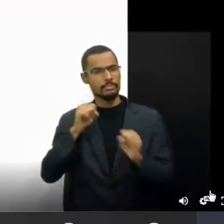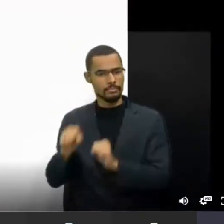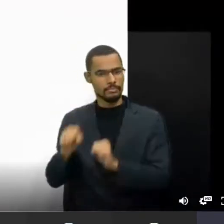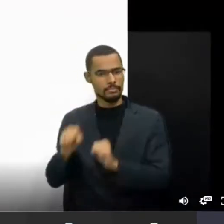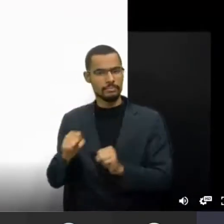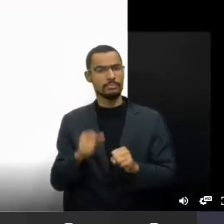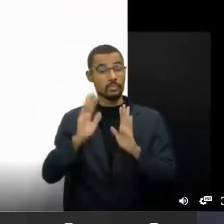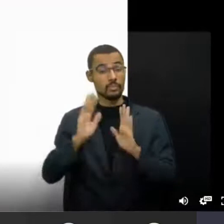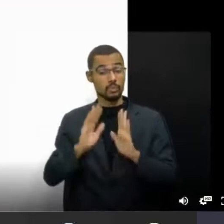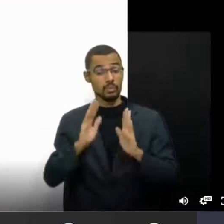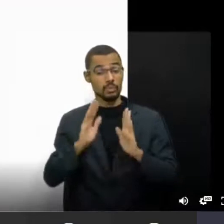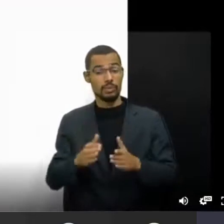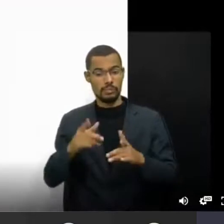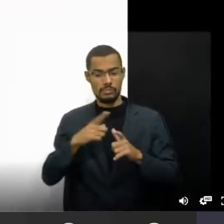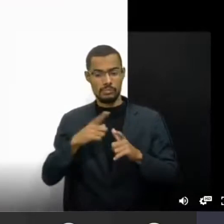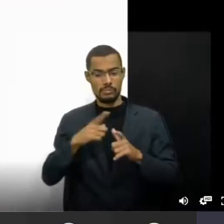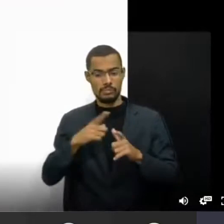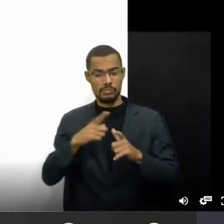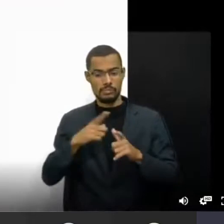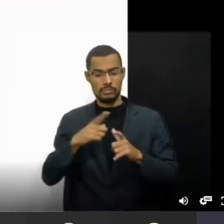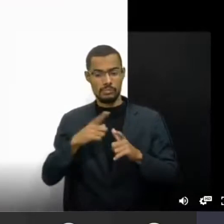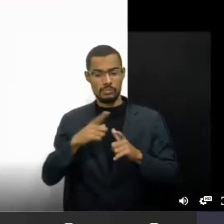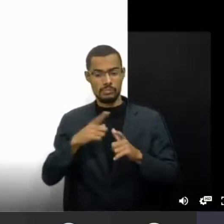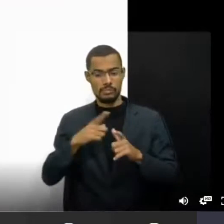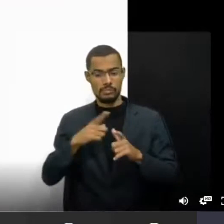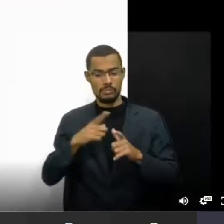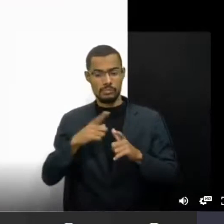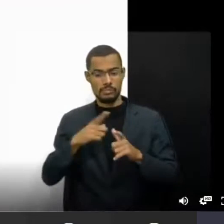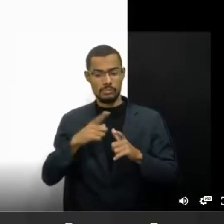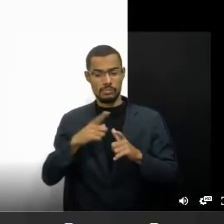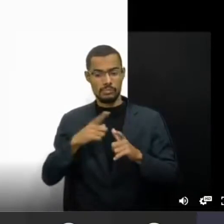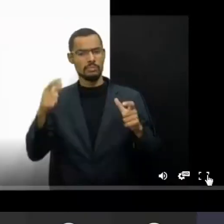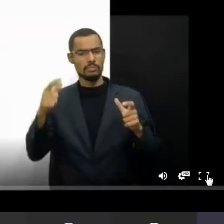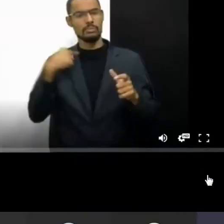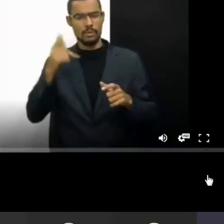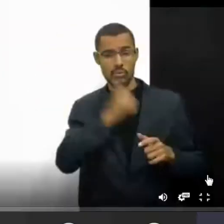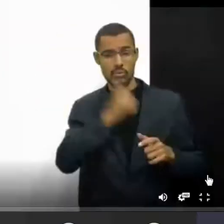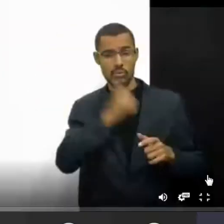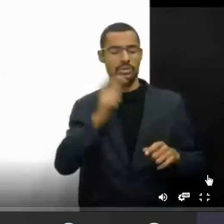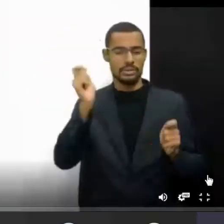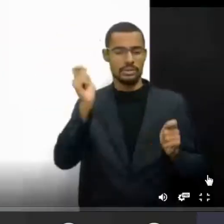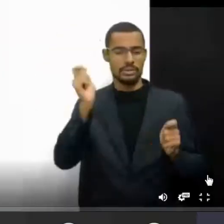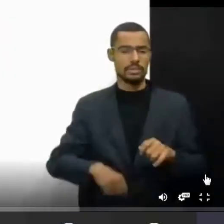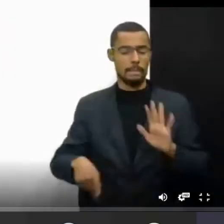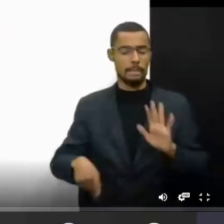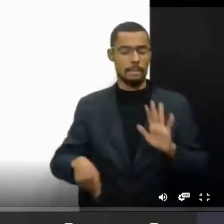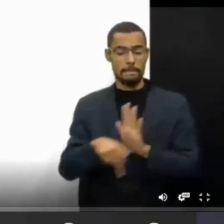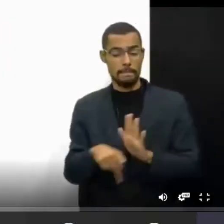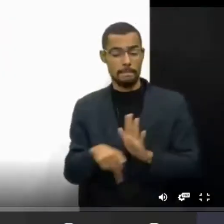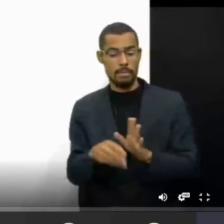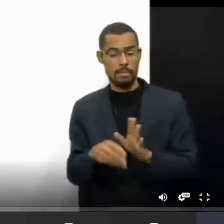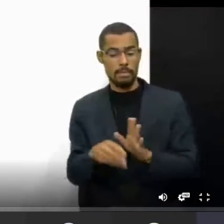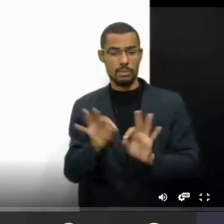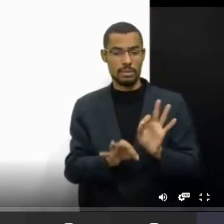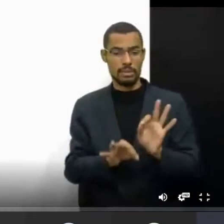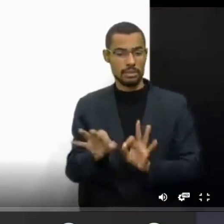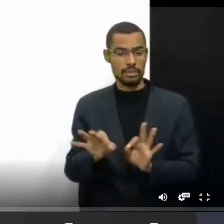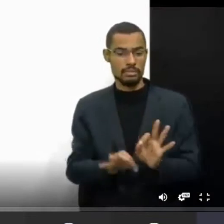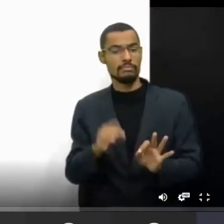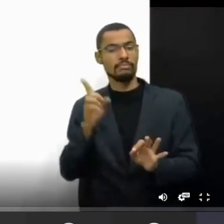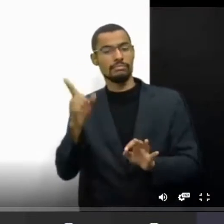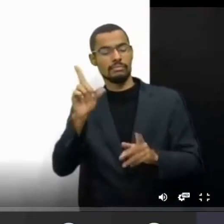então, uma região já aumentada, onde nós conseguimos ver, então, a lâmina própria desse tecido